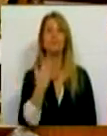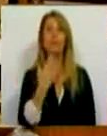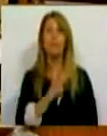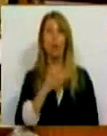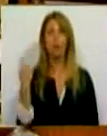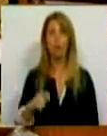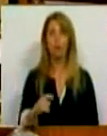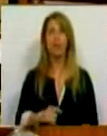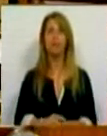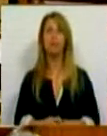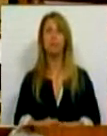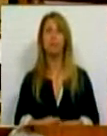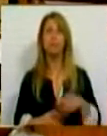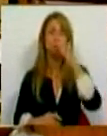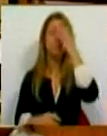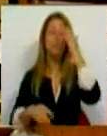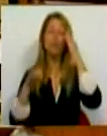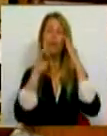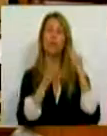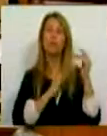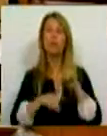Muito obrigado, Sr. Presidente. Muito obrigado, Sra. Deputada.